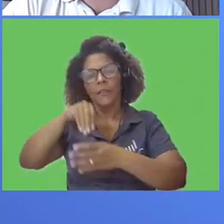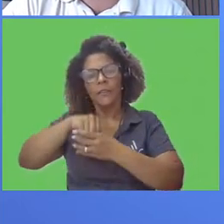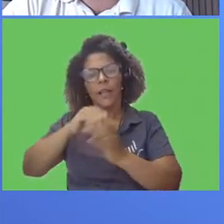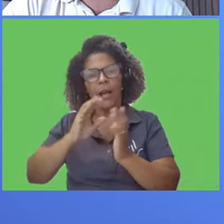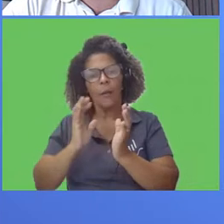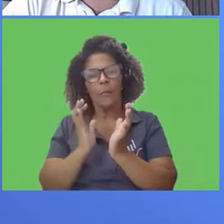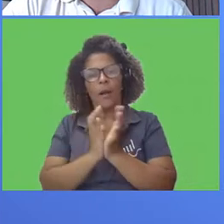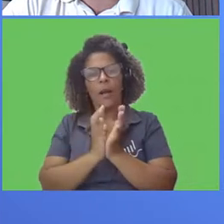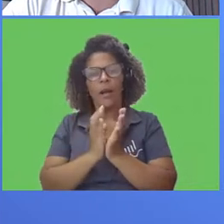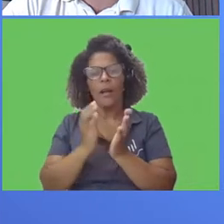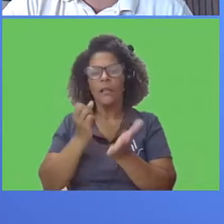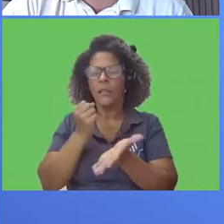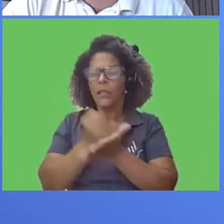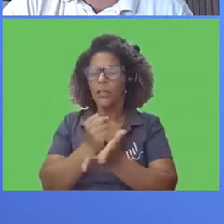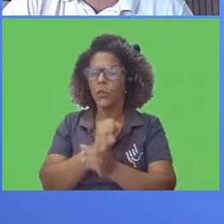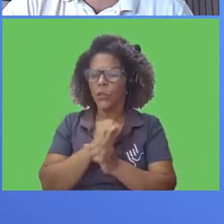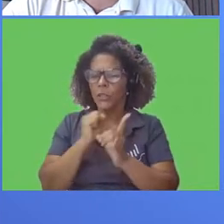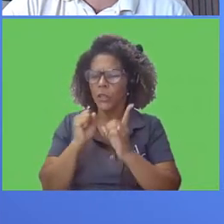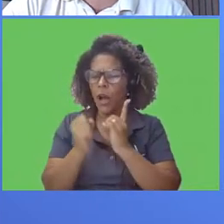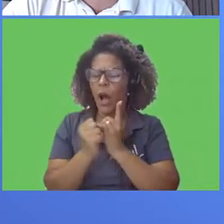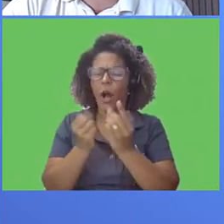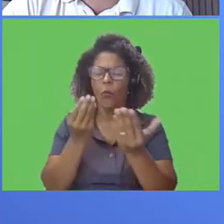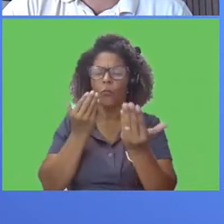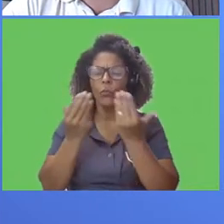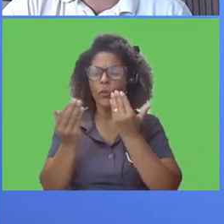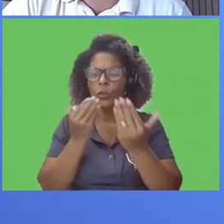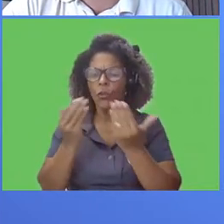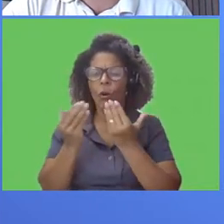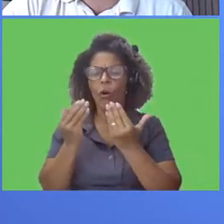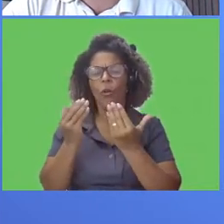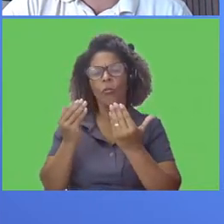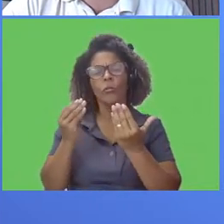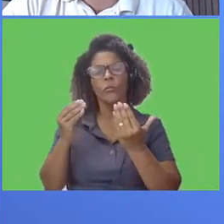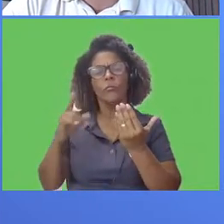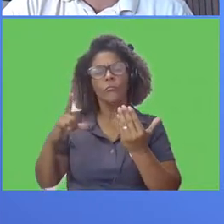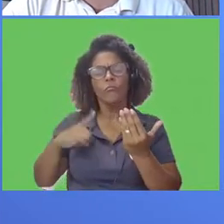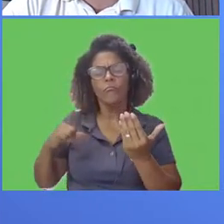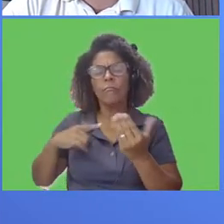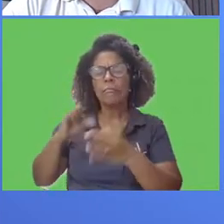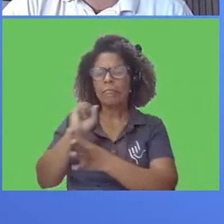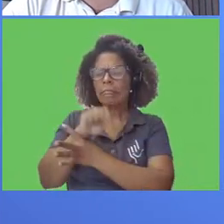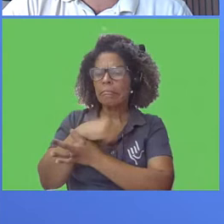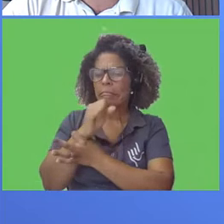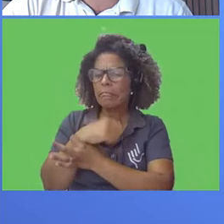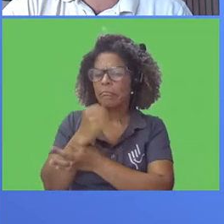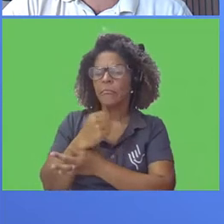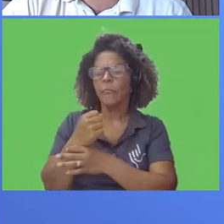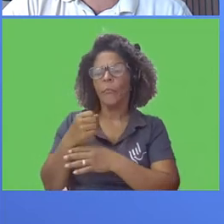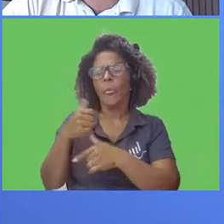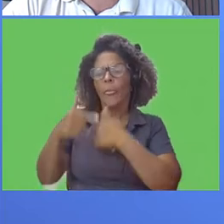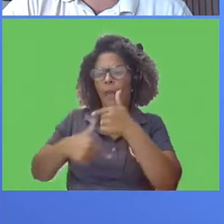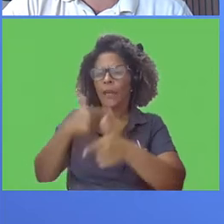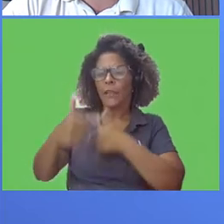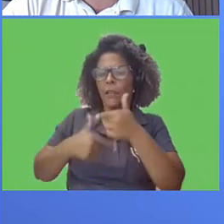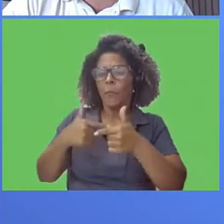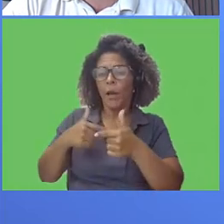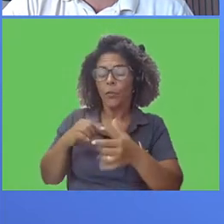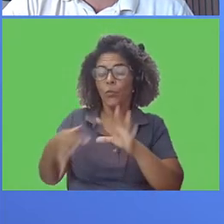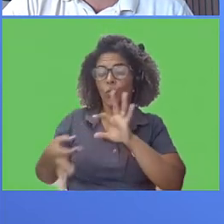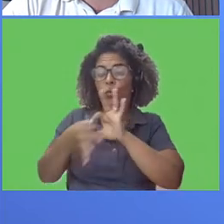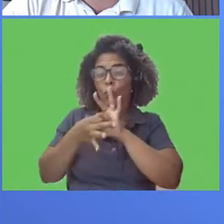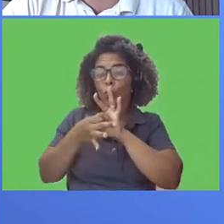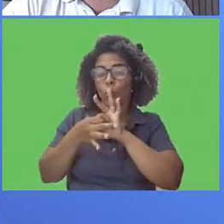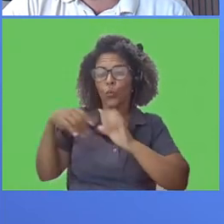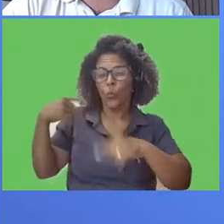sociais, psicólogos, aqueles que operam aí a política de assistência, terapeutas ocupacionais, que operam a política em si, e as